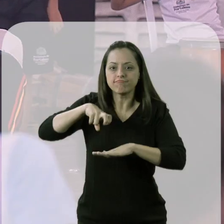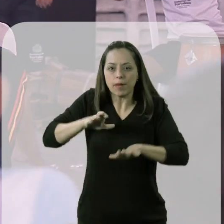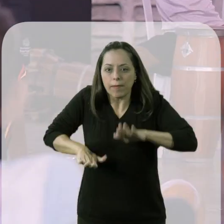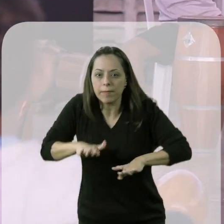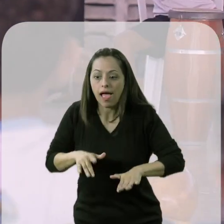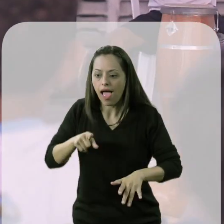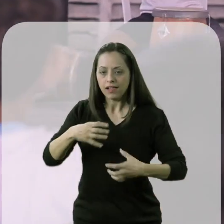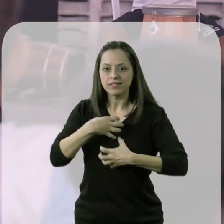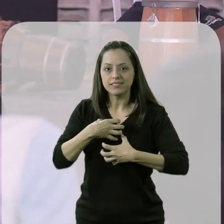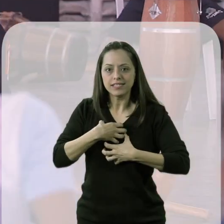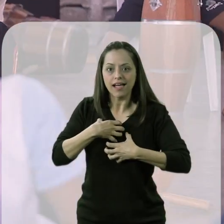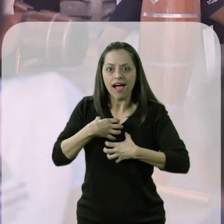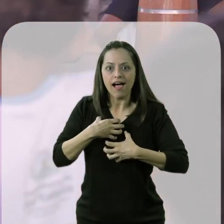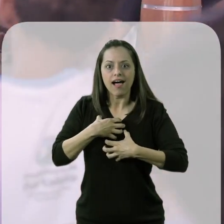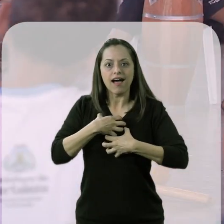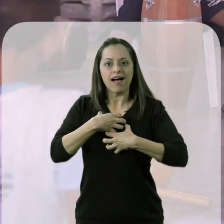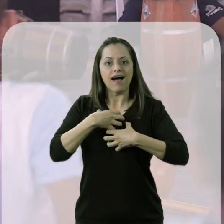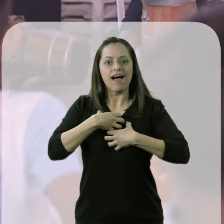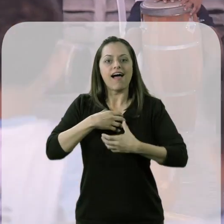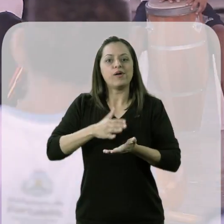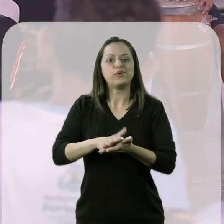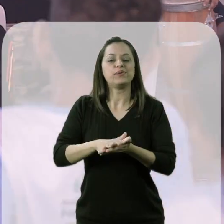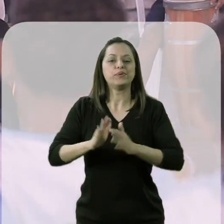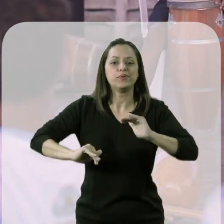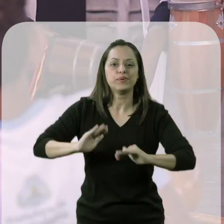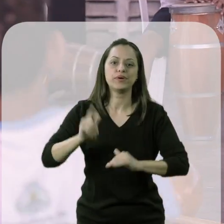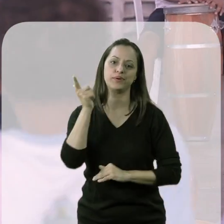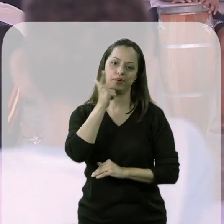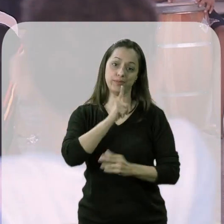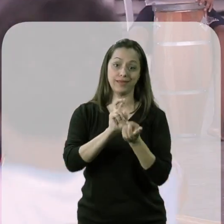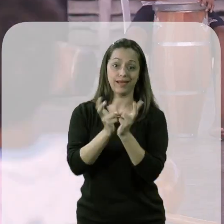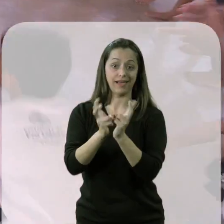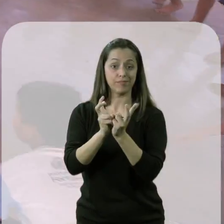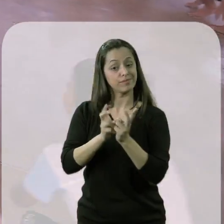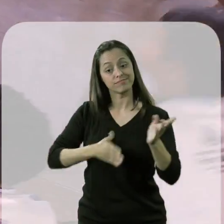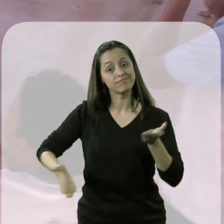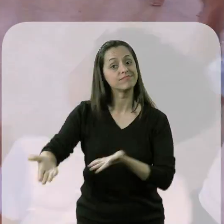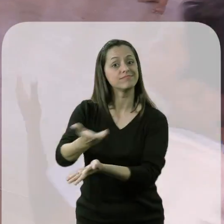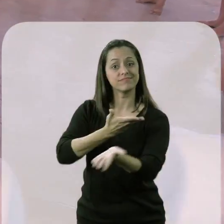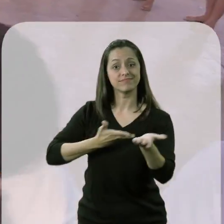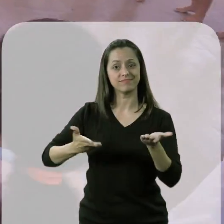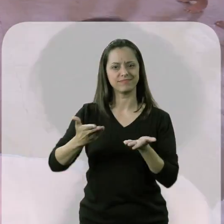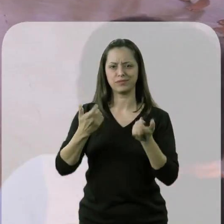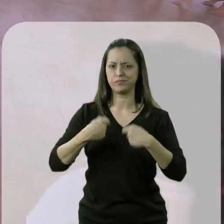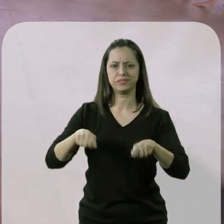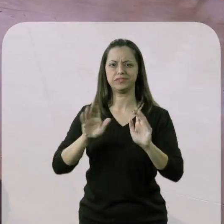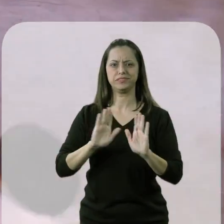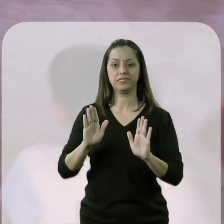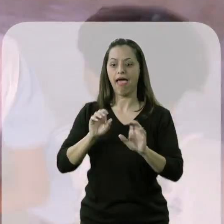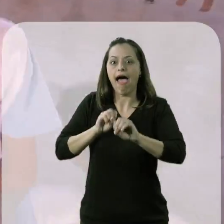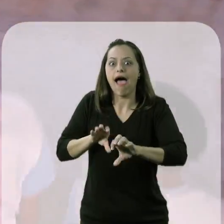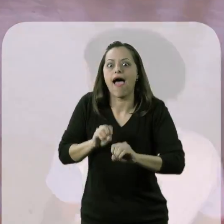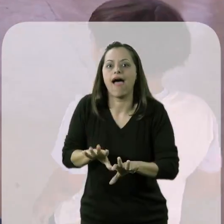baixei, subi, peguei no chão, levantei o pé. Ali, ele tá participando da capoeira. Ele tá dentro da capoeira como todo mundo